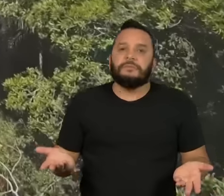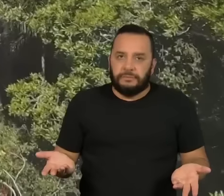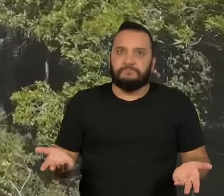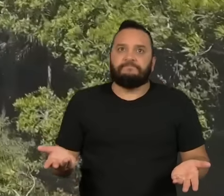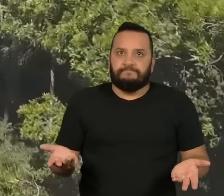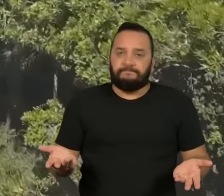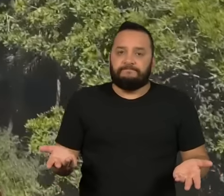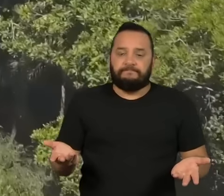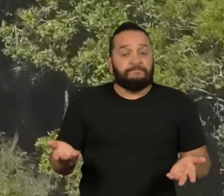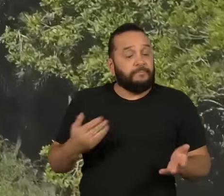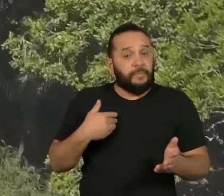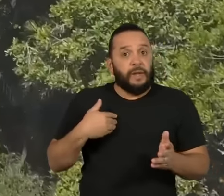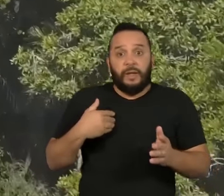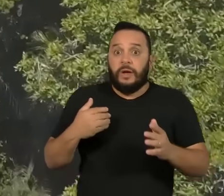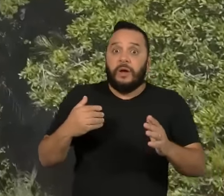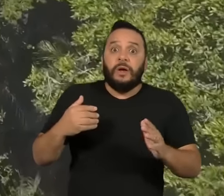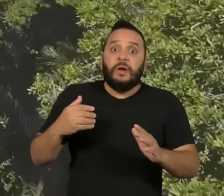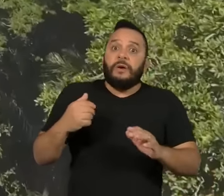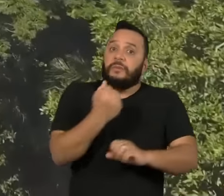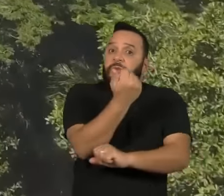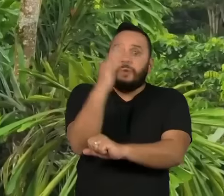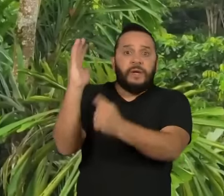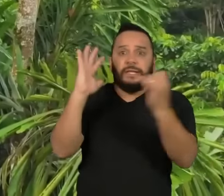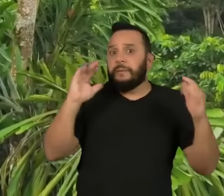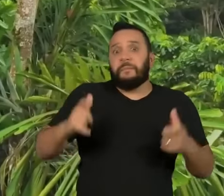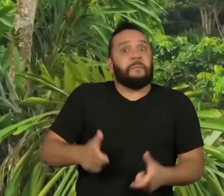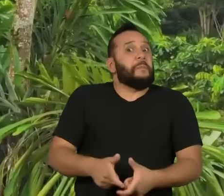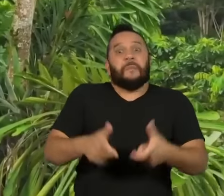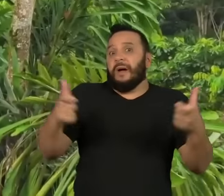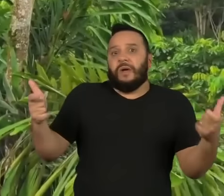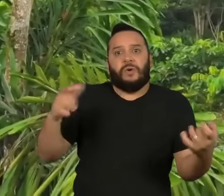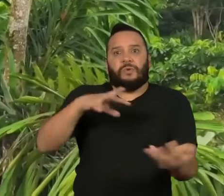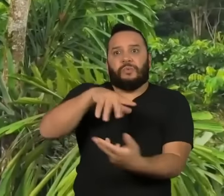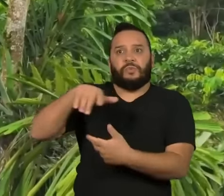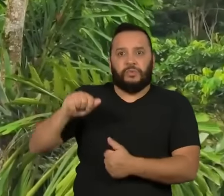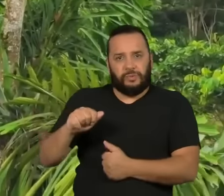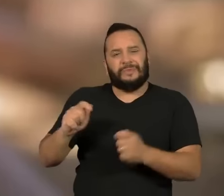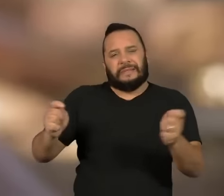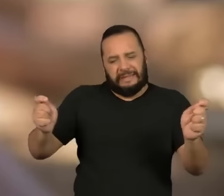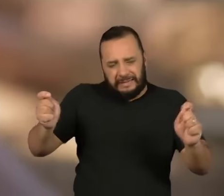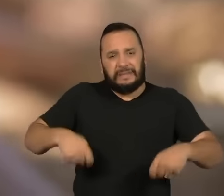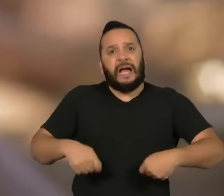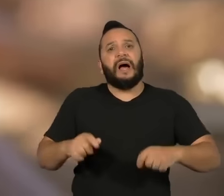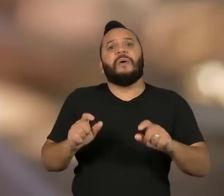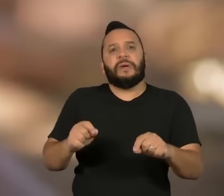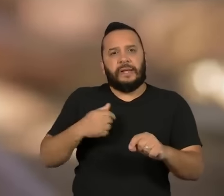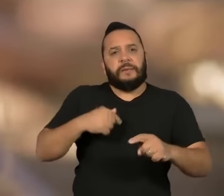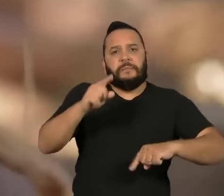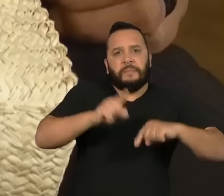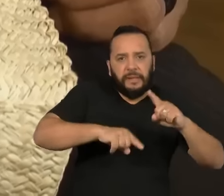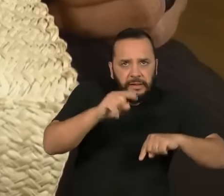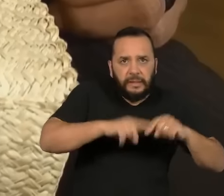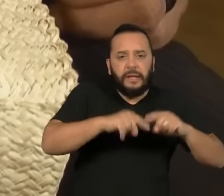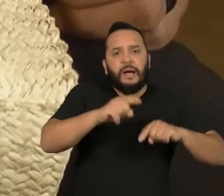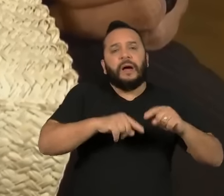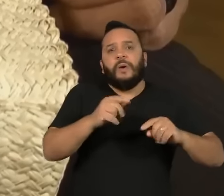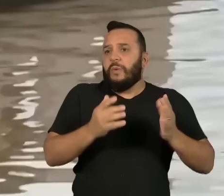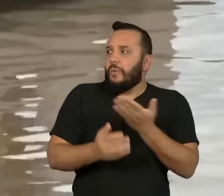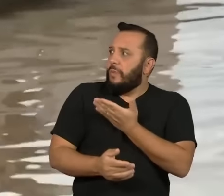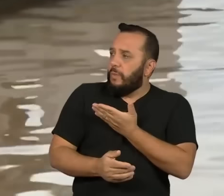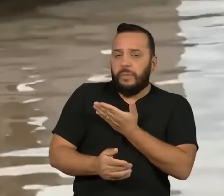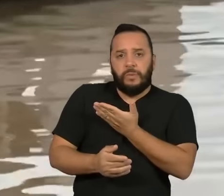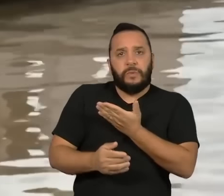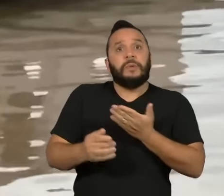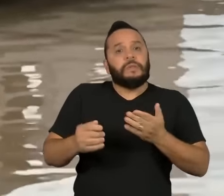A maior floresta tropical do planeta proporciona inúmeras possibilidades, sejam matérias-primas para produtos